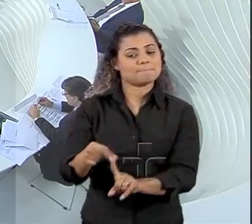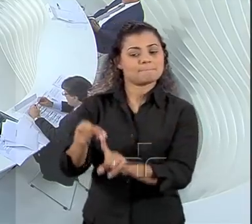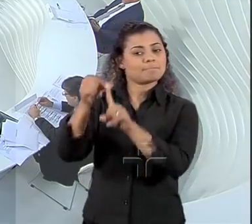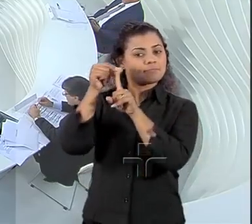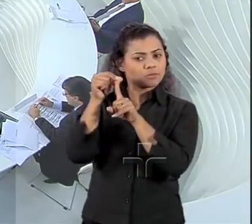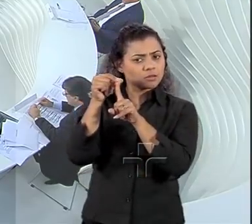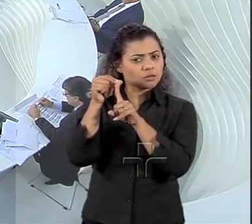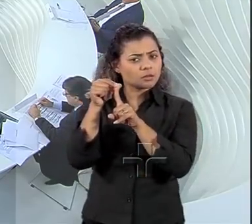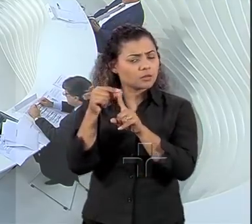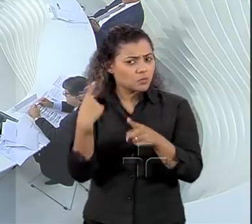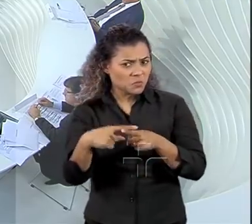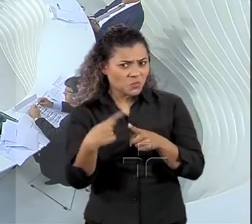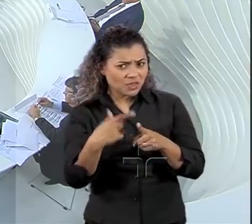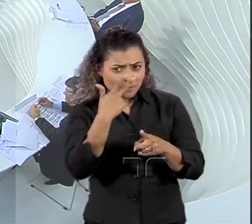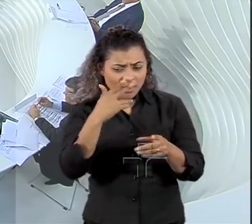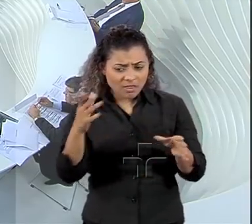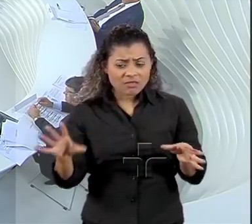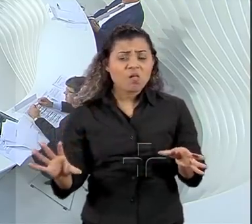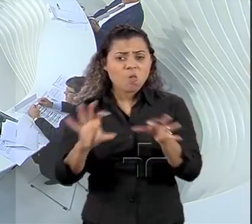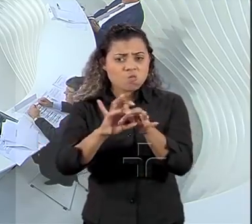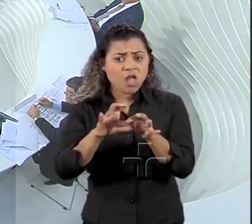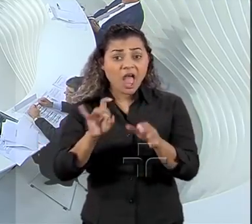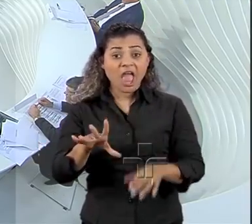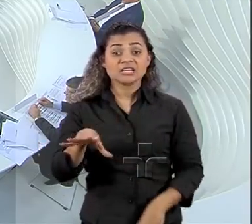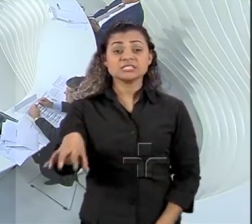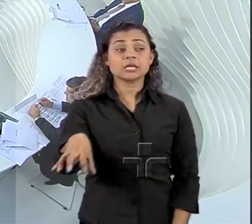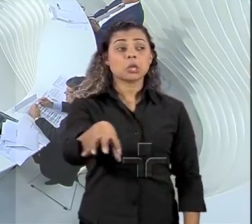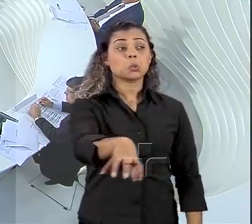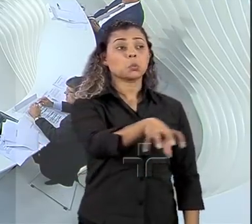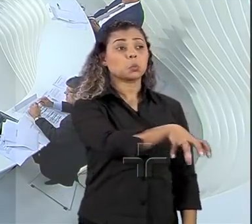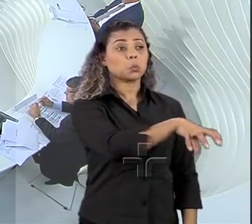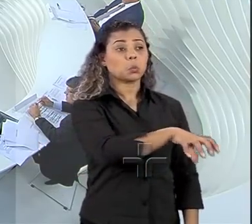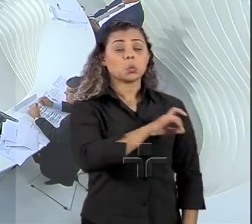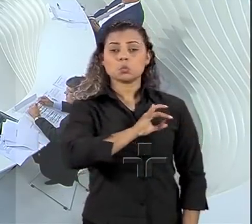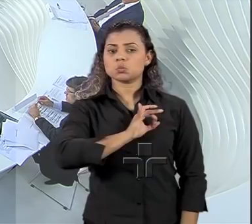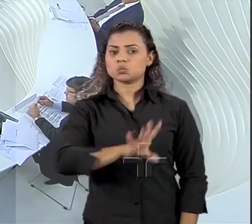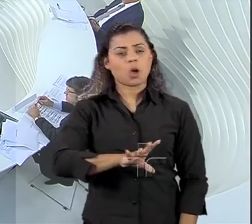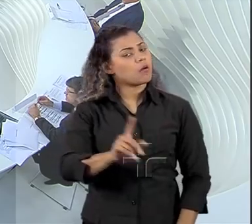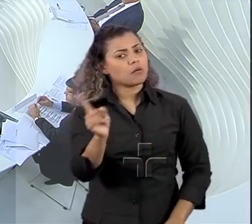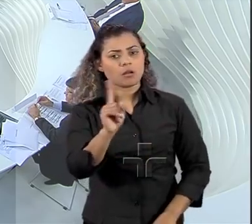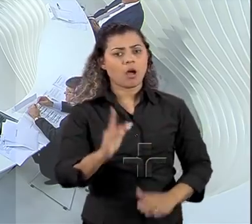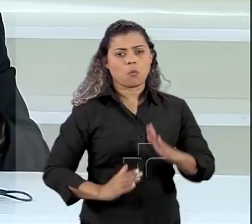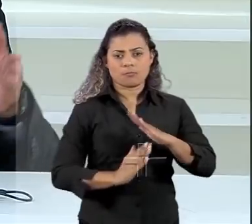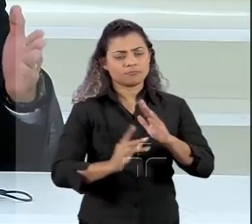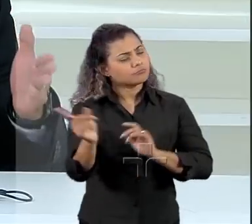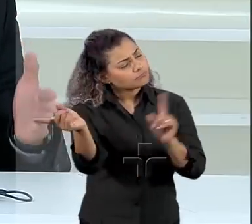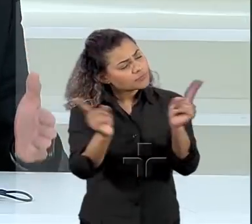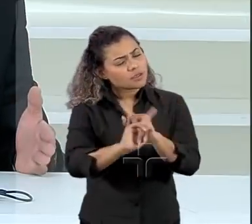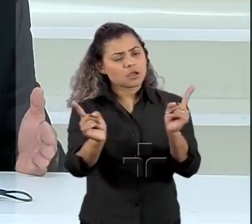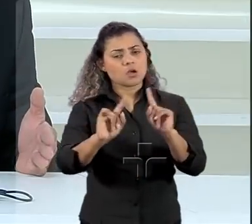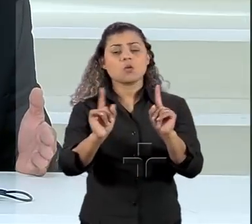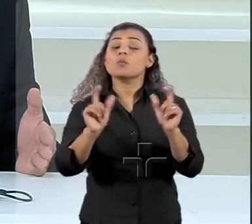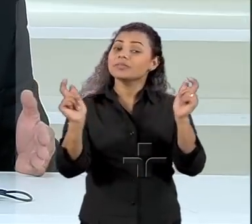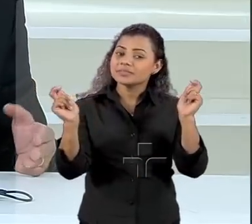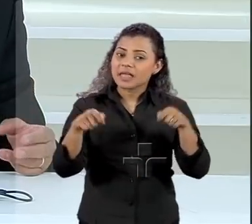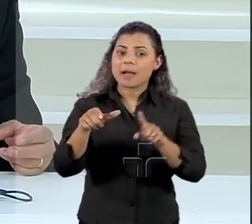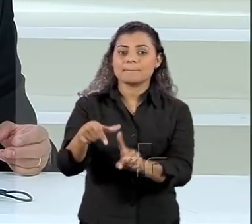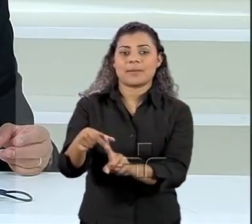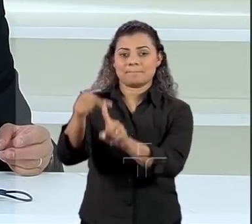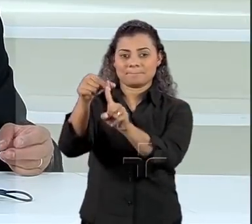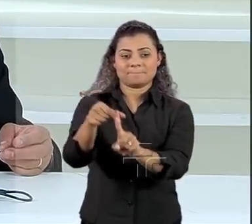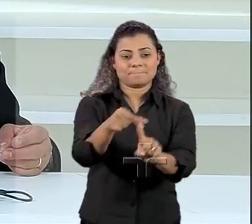ela não vinculou que é por setorização a limitação. Ou seja, dá para priorizar,